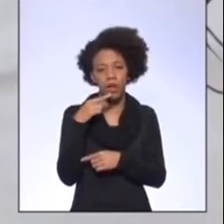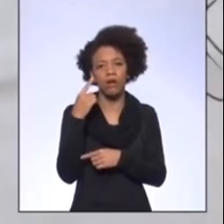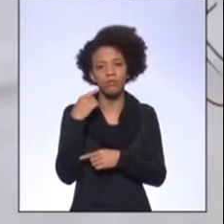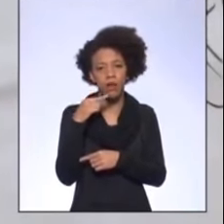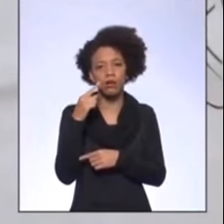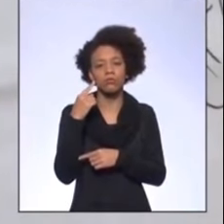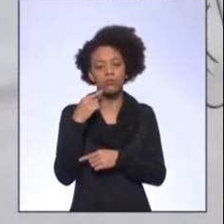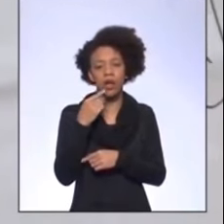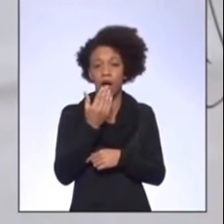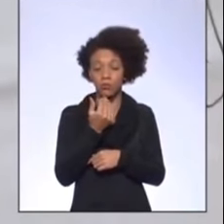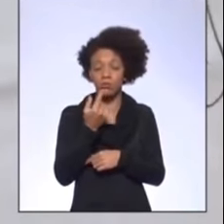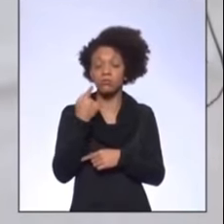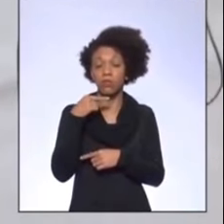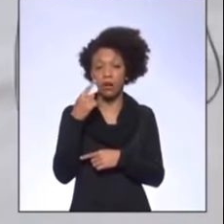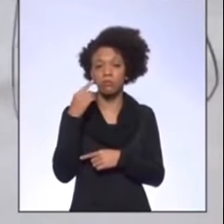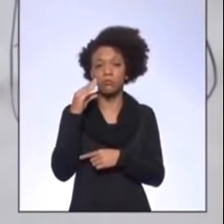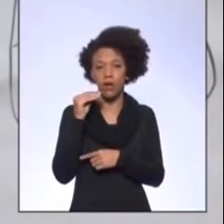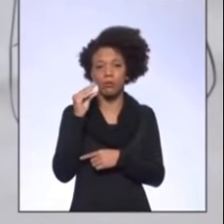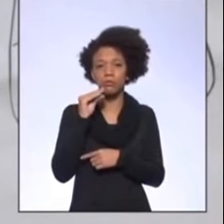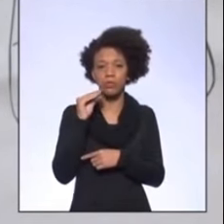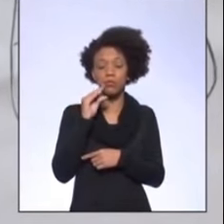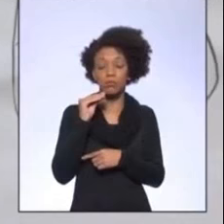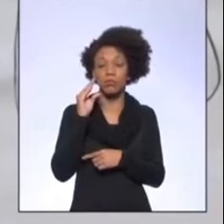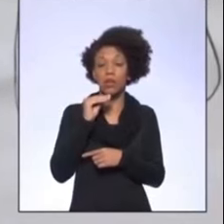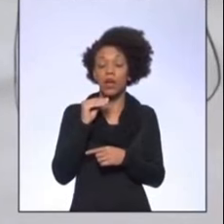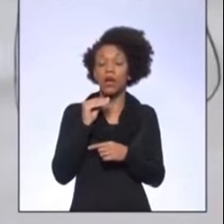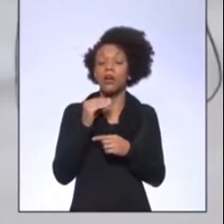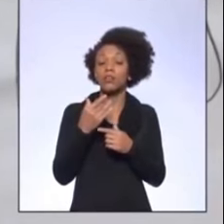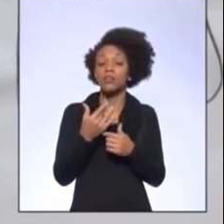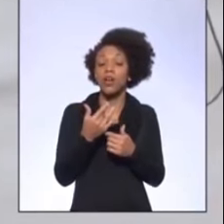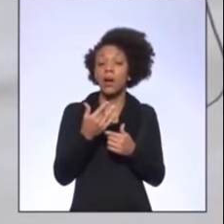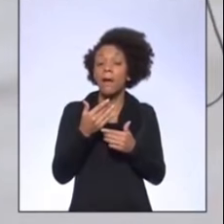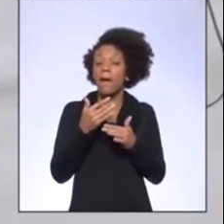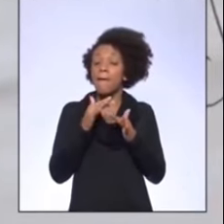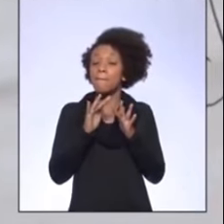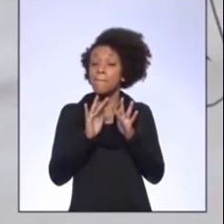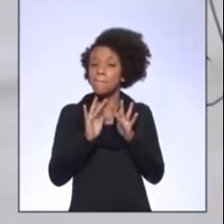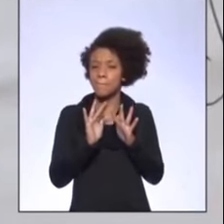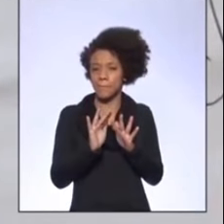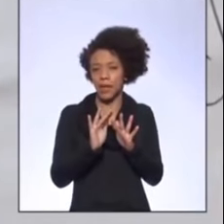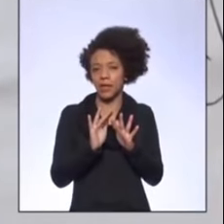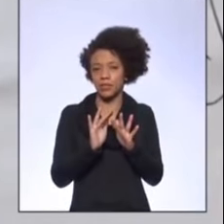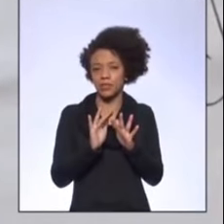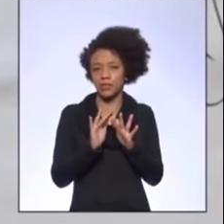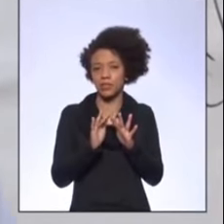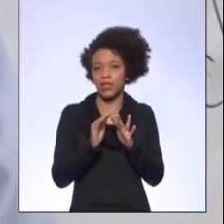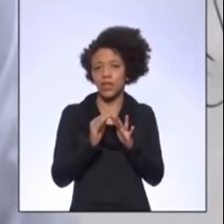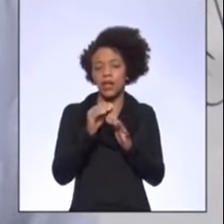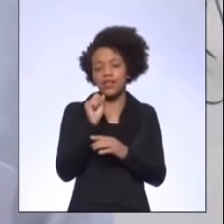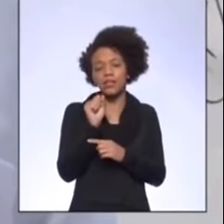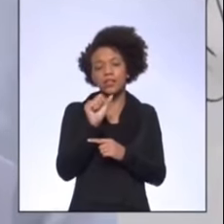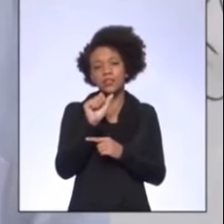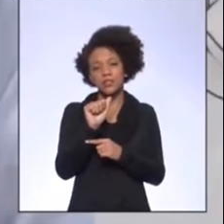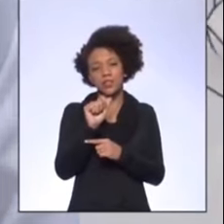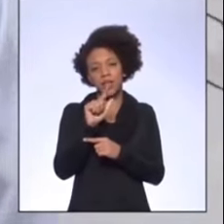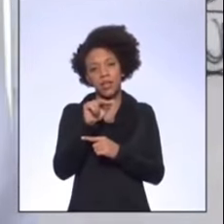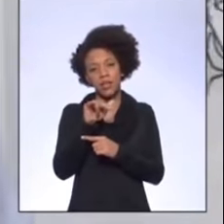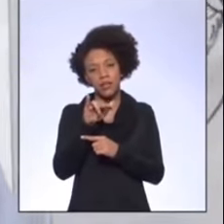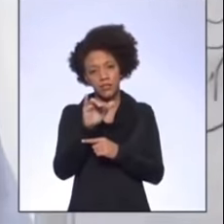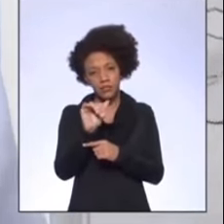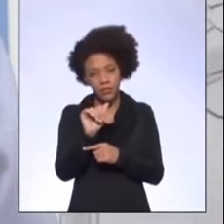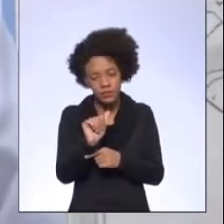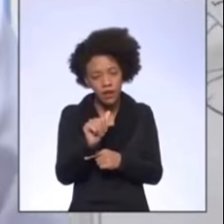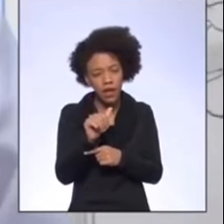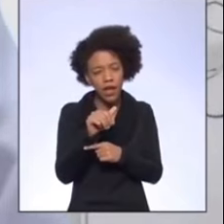E aí você vai ter um processo mecânico de mastigação, mas não só. Tá? A saliva aqui ela já vai ter algumas enzimas. O que